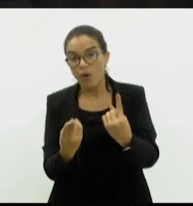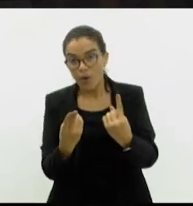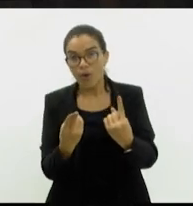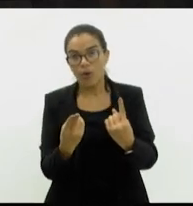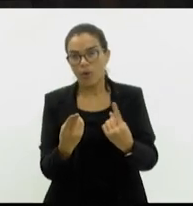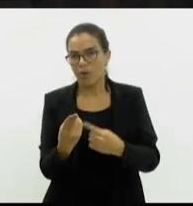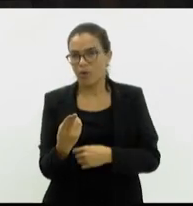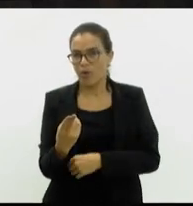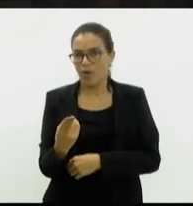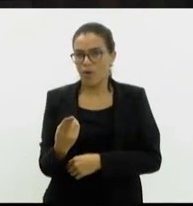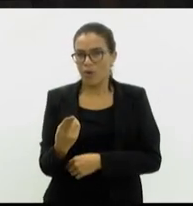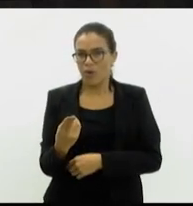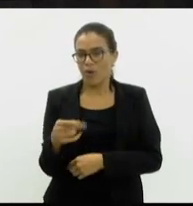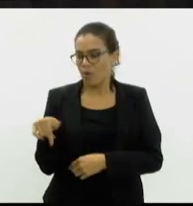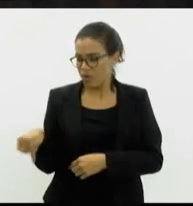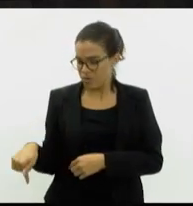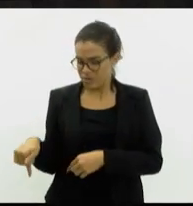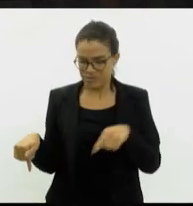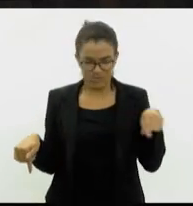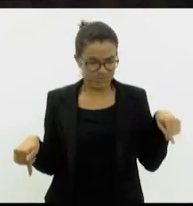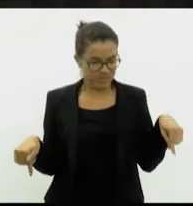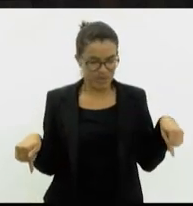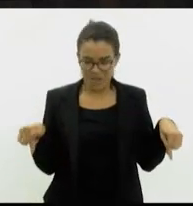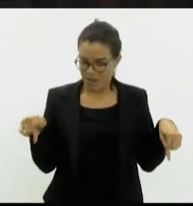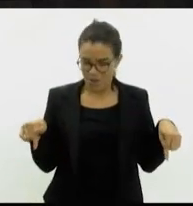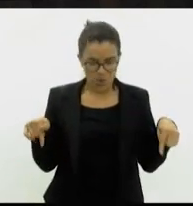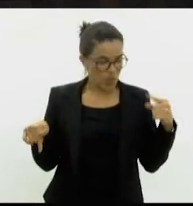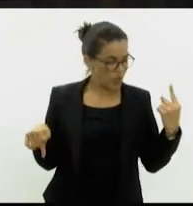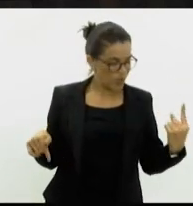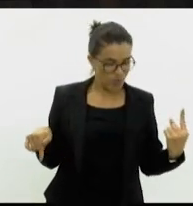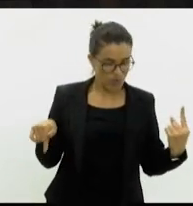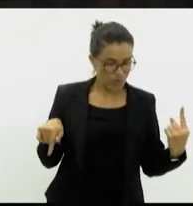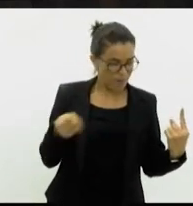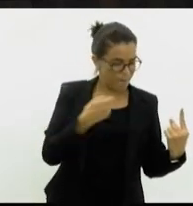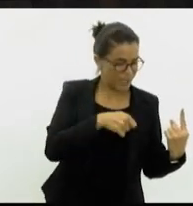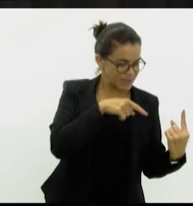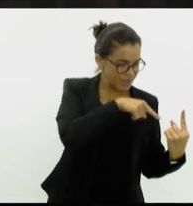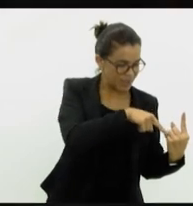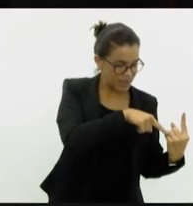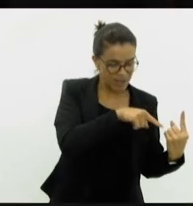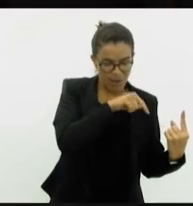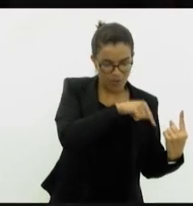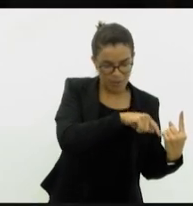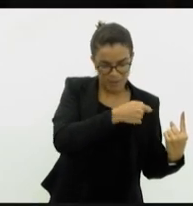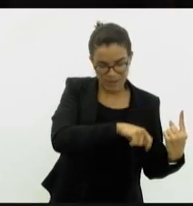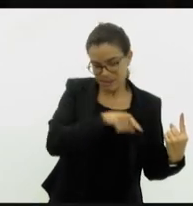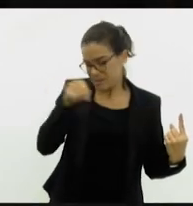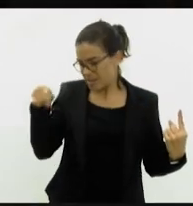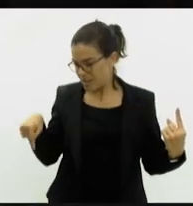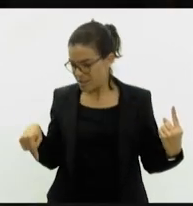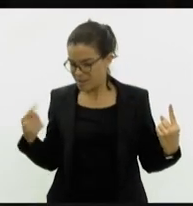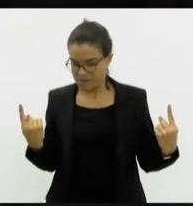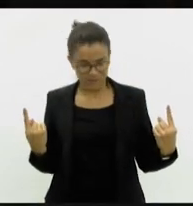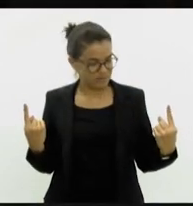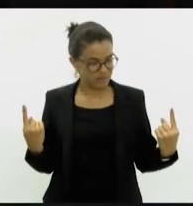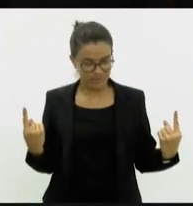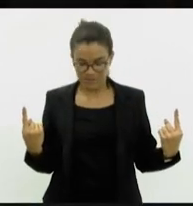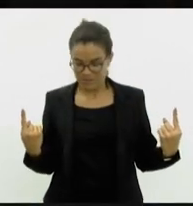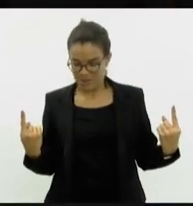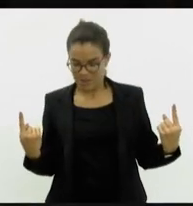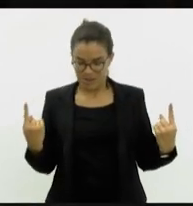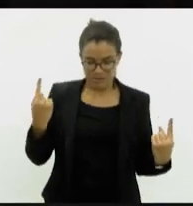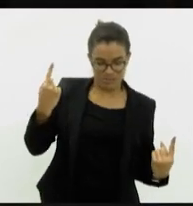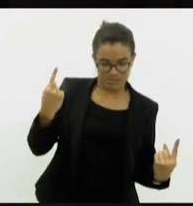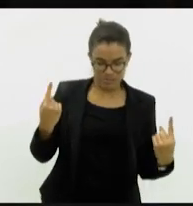uma uma subordinação direta de um secretário a outro quando o organograma é em linha